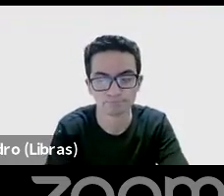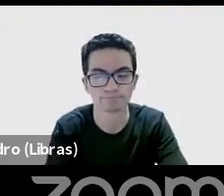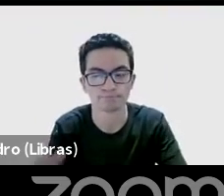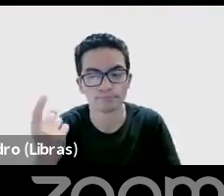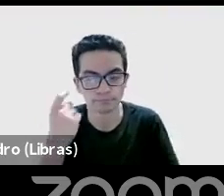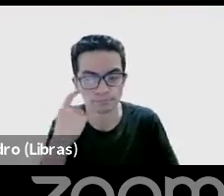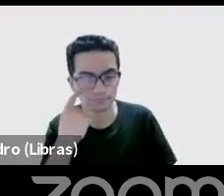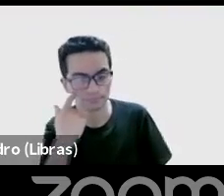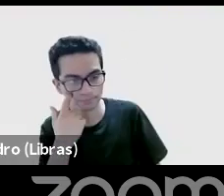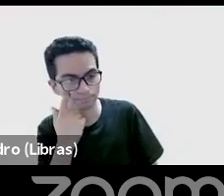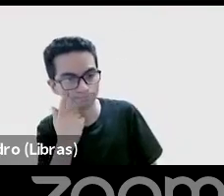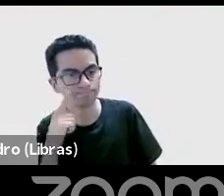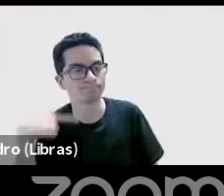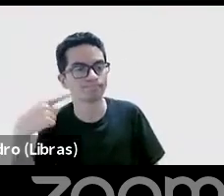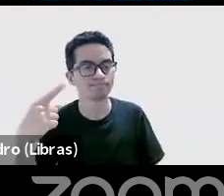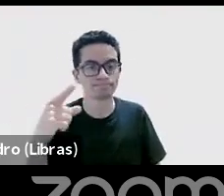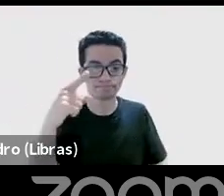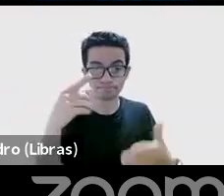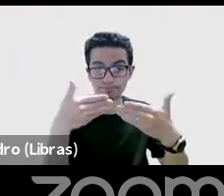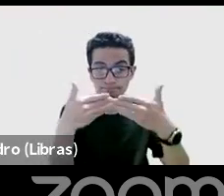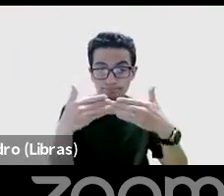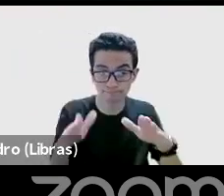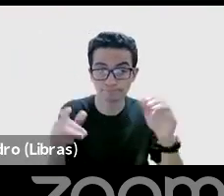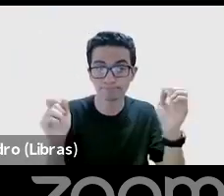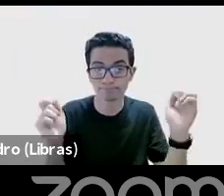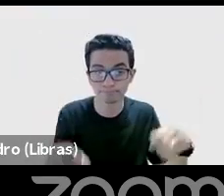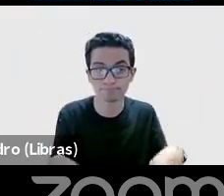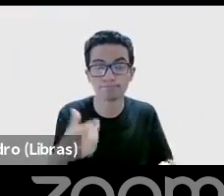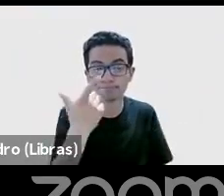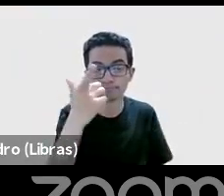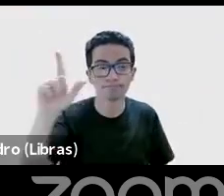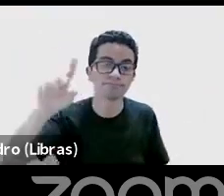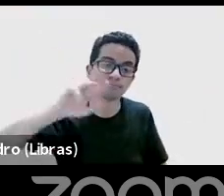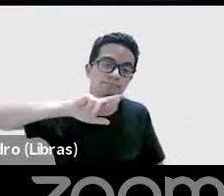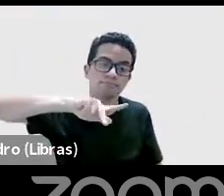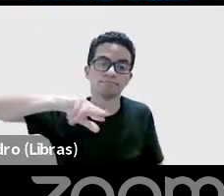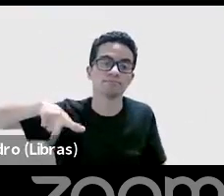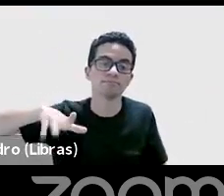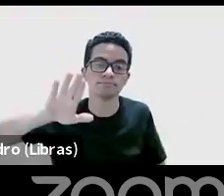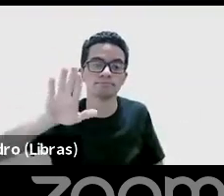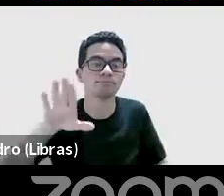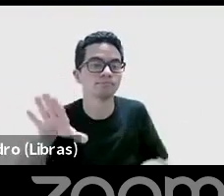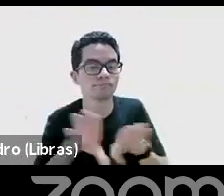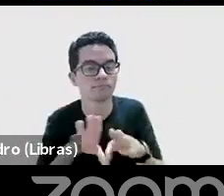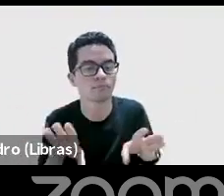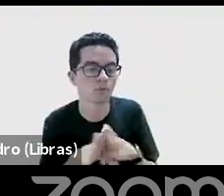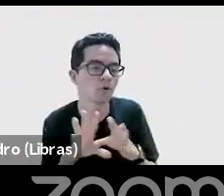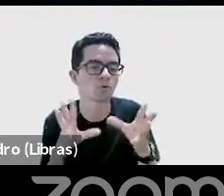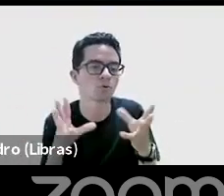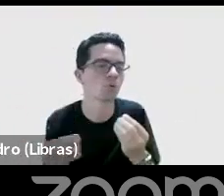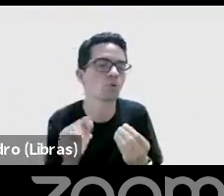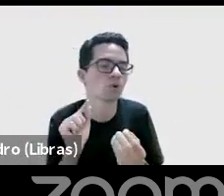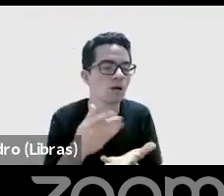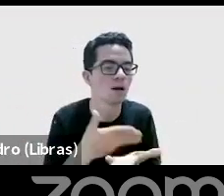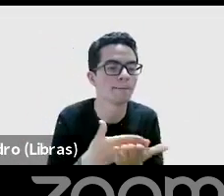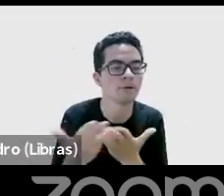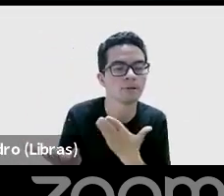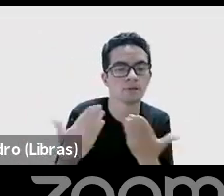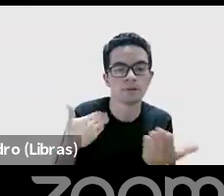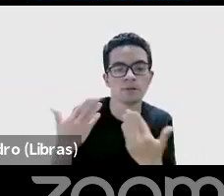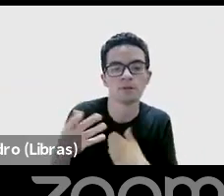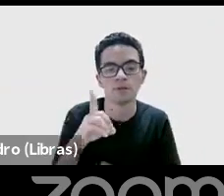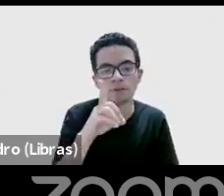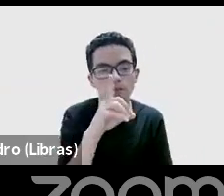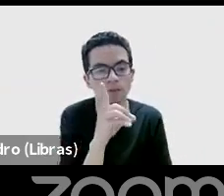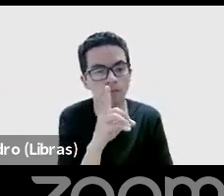da abertura, do abrir para outras possibilidades, né, mas também nisso do diálogo, né, assim,